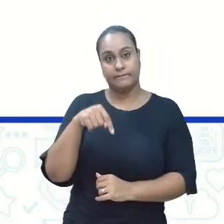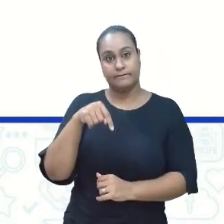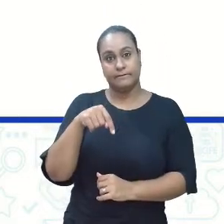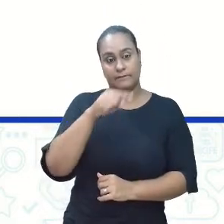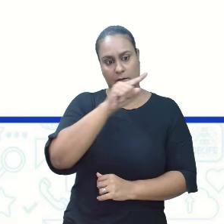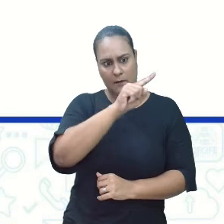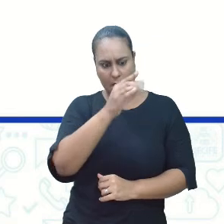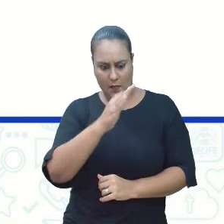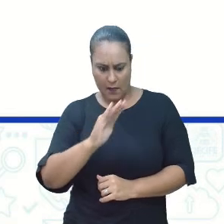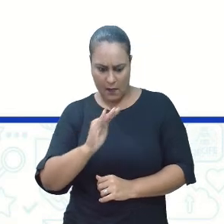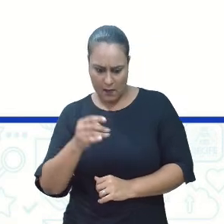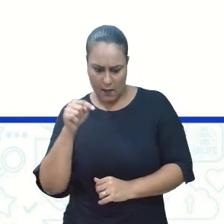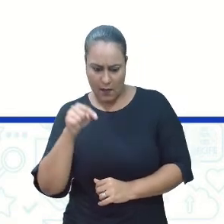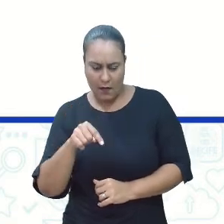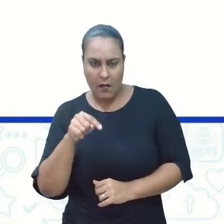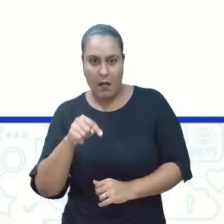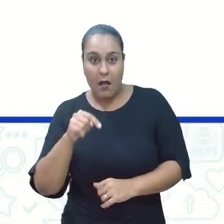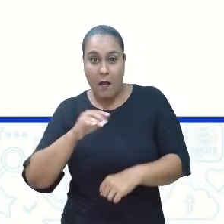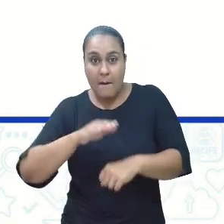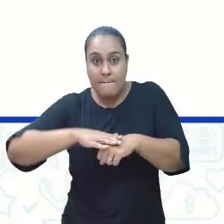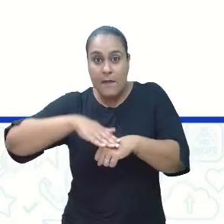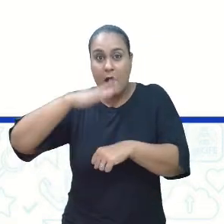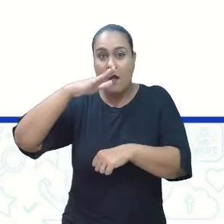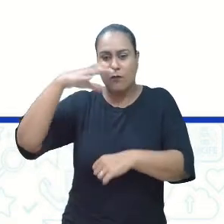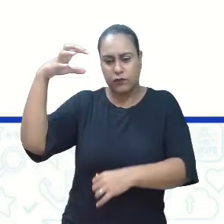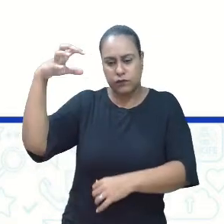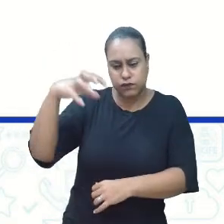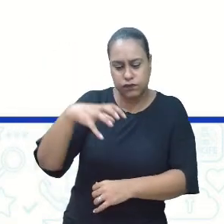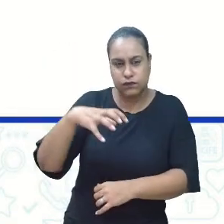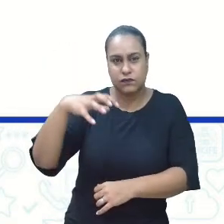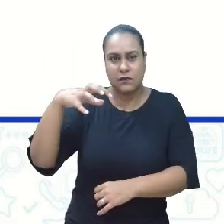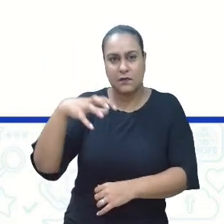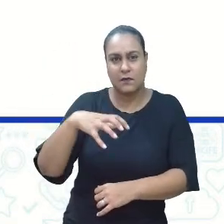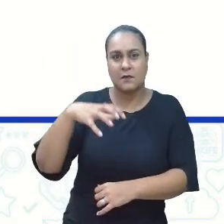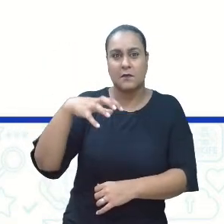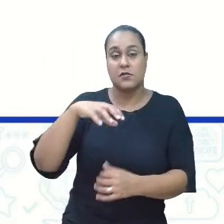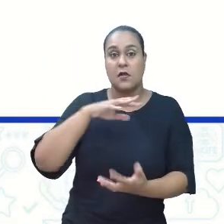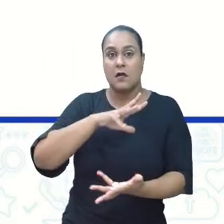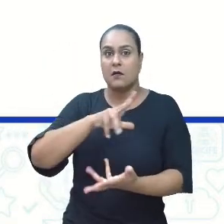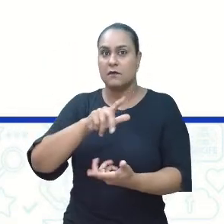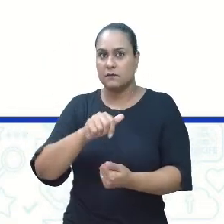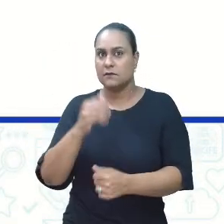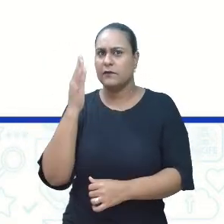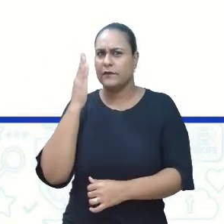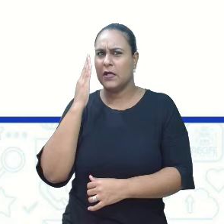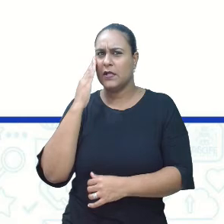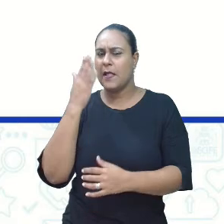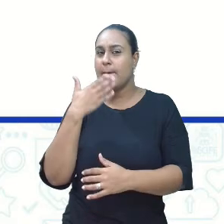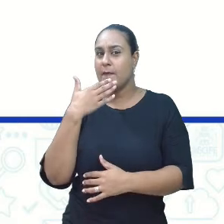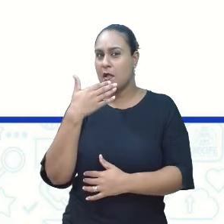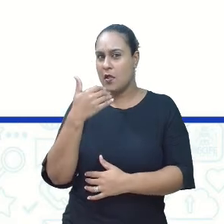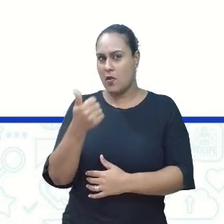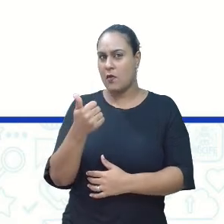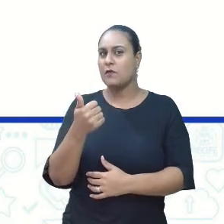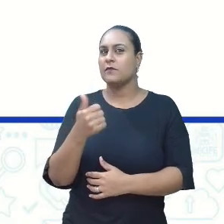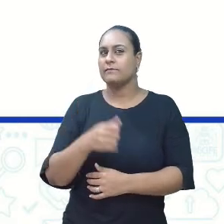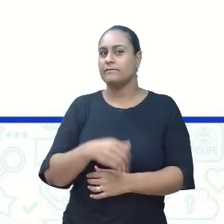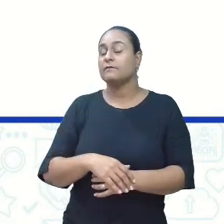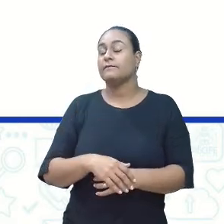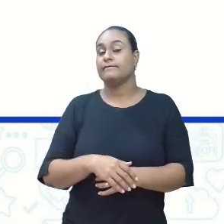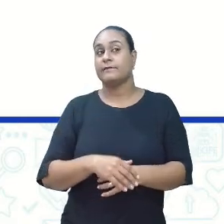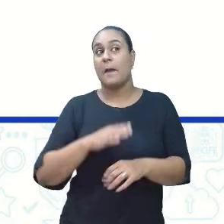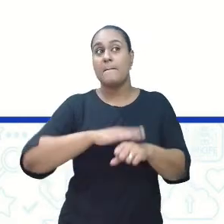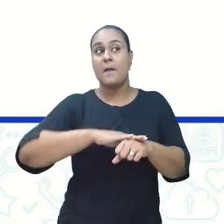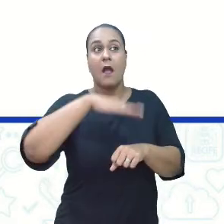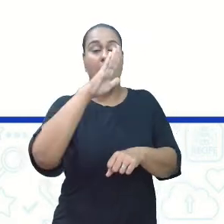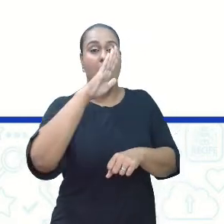baixo o relevo, maior a pressão atmosférica. Vamos entender direitinho isso aí, o que é maior pressão